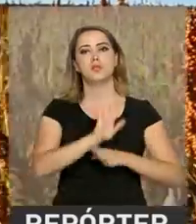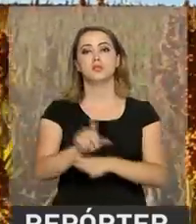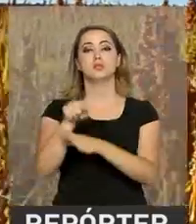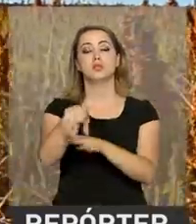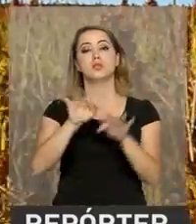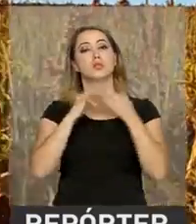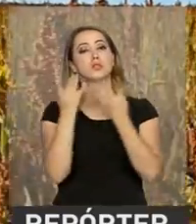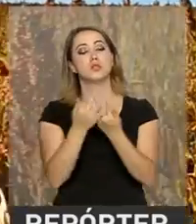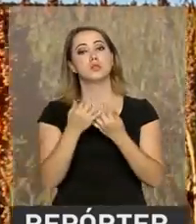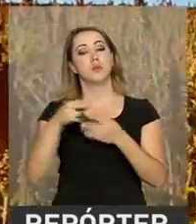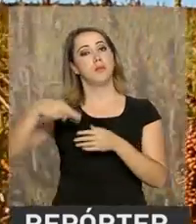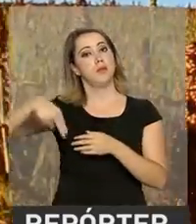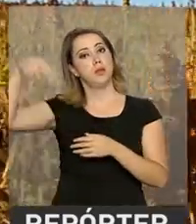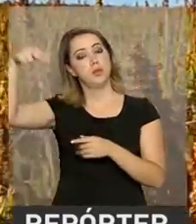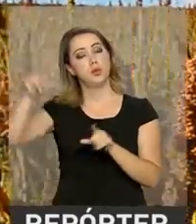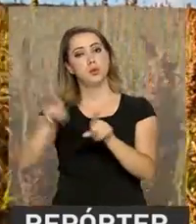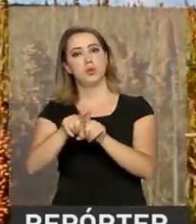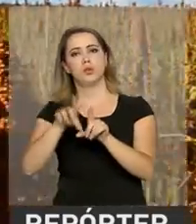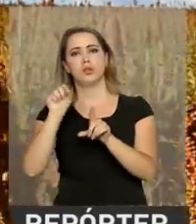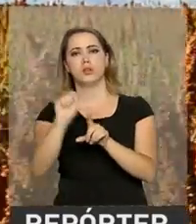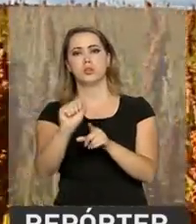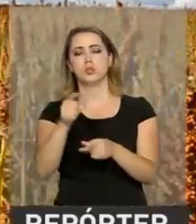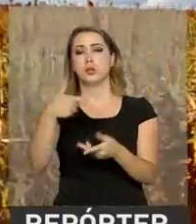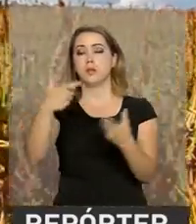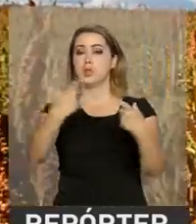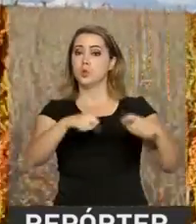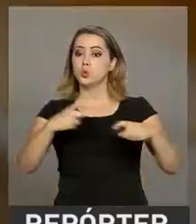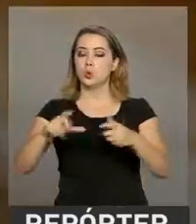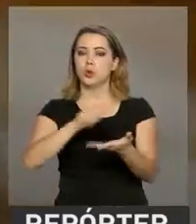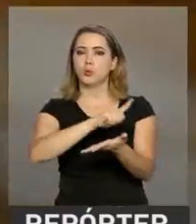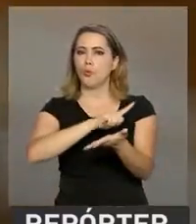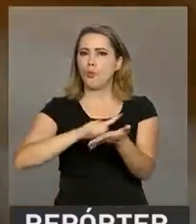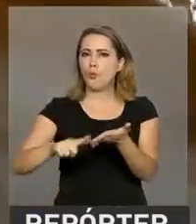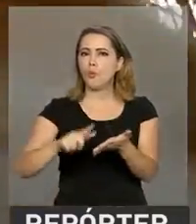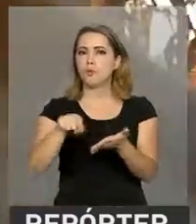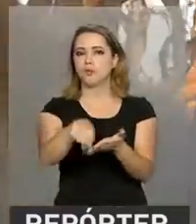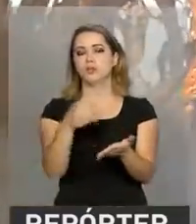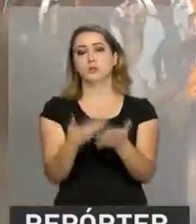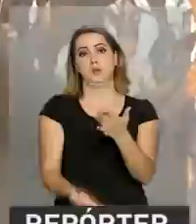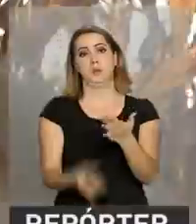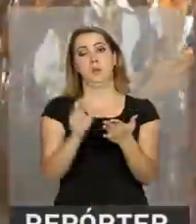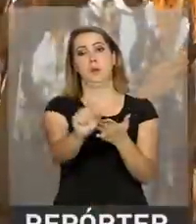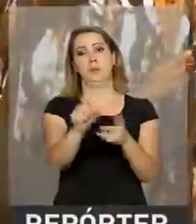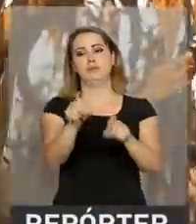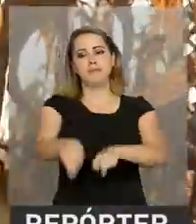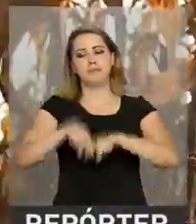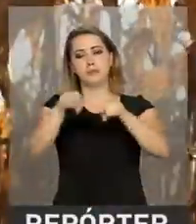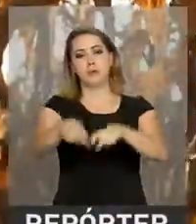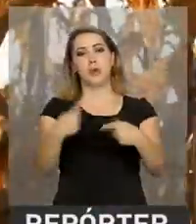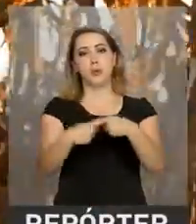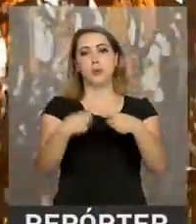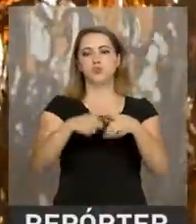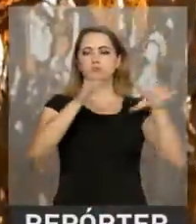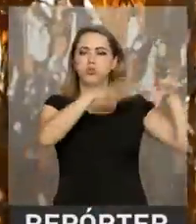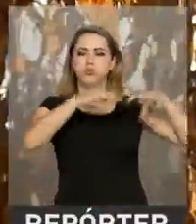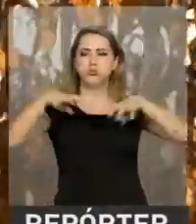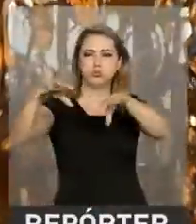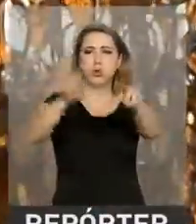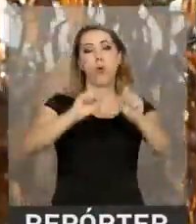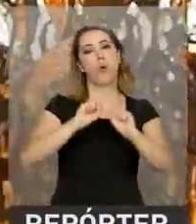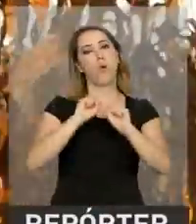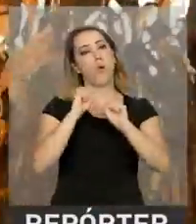familiares do nordeste e do semiárido brasileiro que tiveram perda da safra em função da seca ou do excesso de